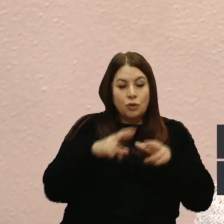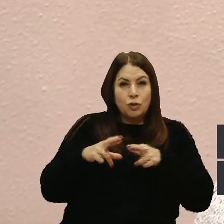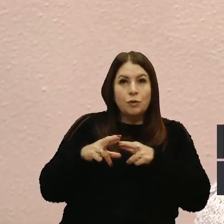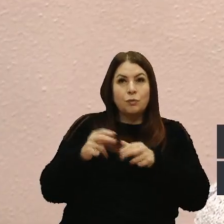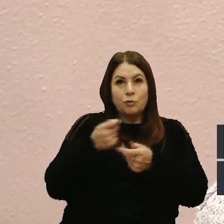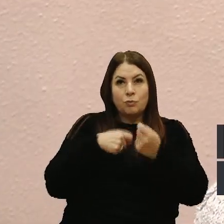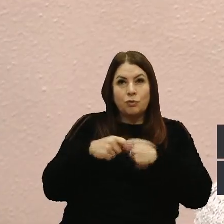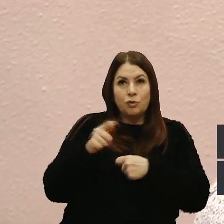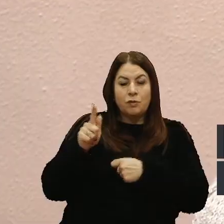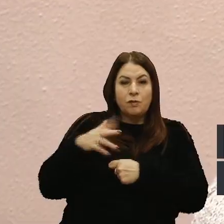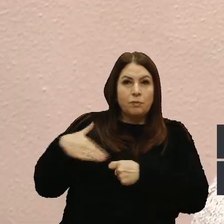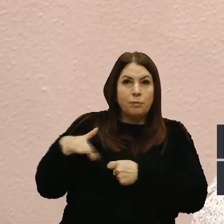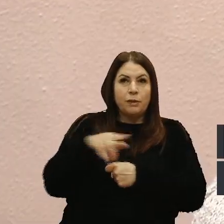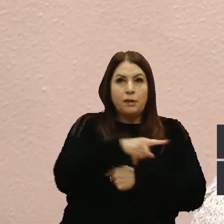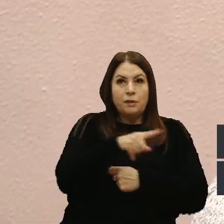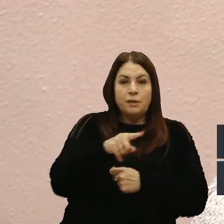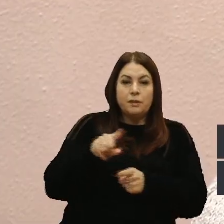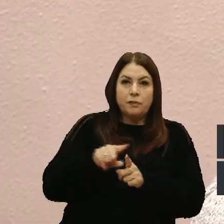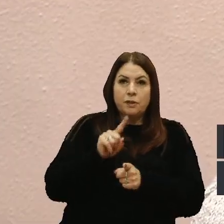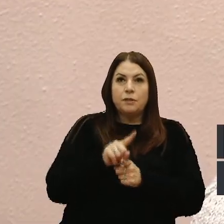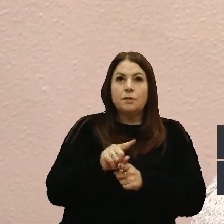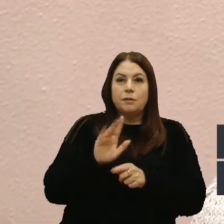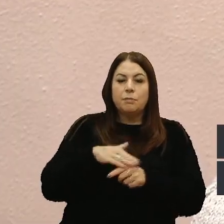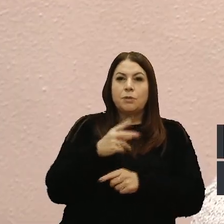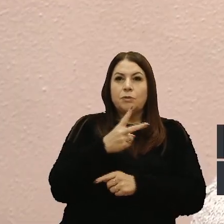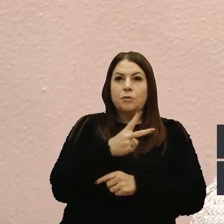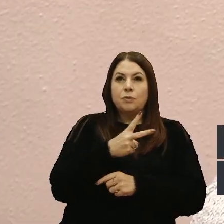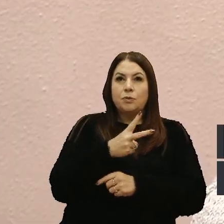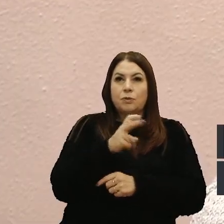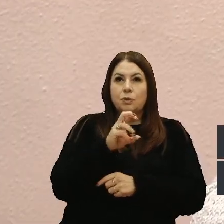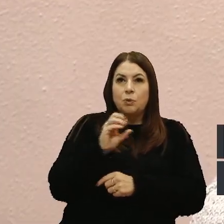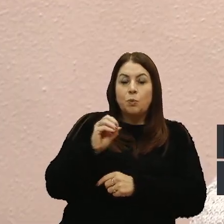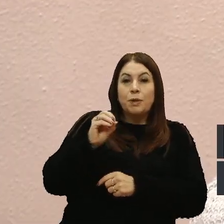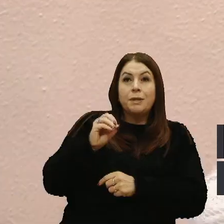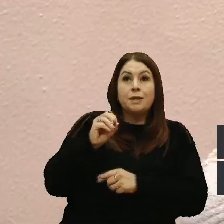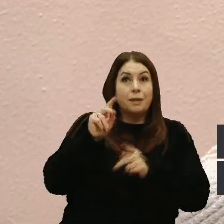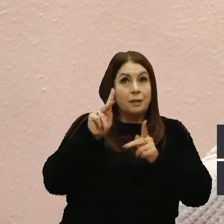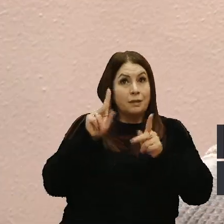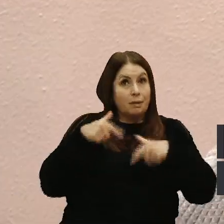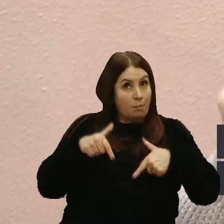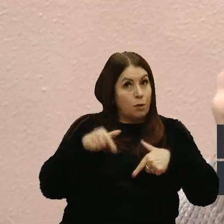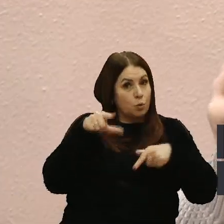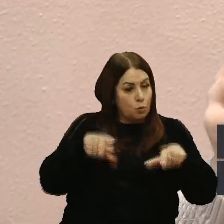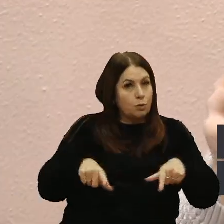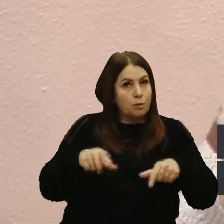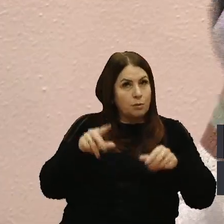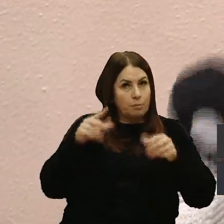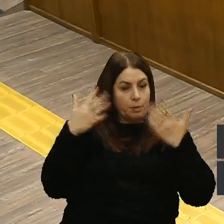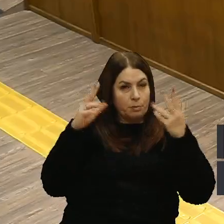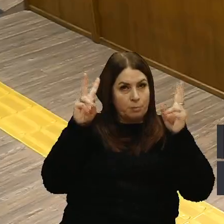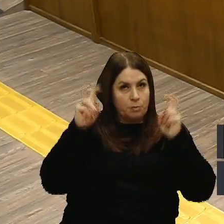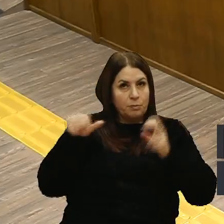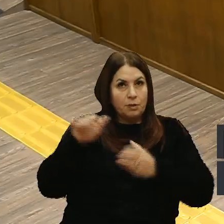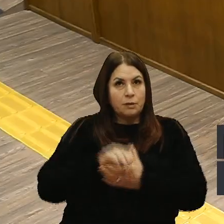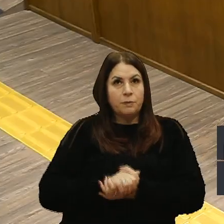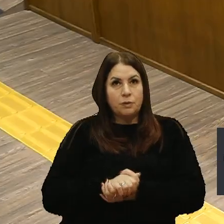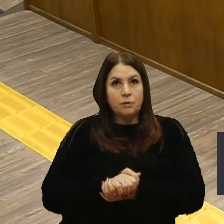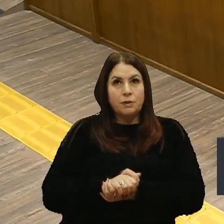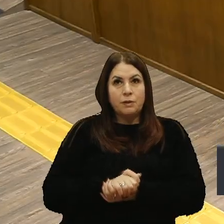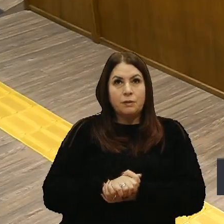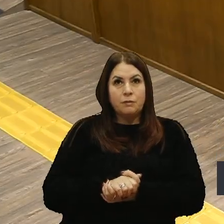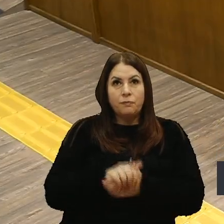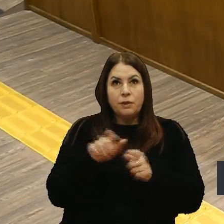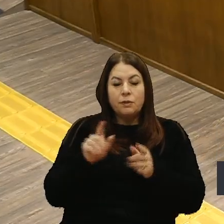de Galópolis, uma vez que geram mais de 250 empregos locais. Parabéns pelo tema, vereador Ramon.